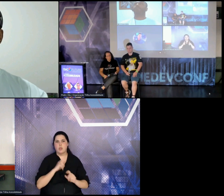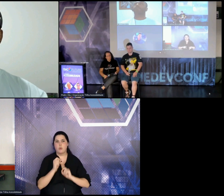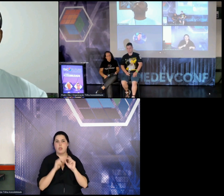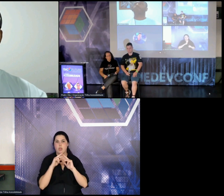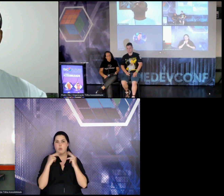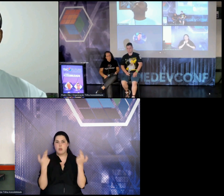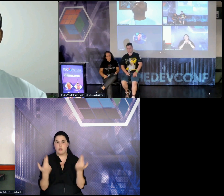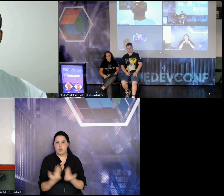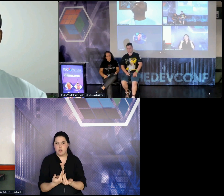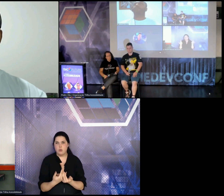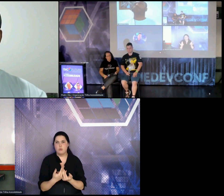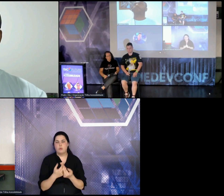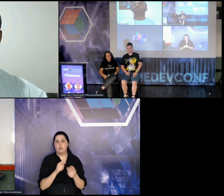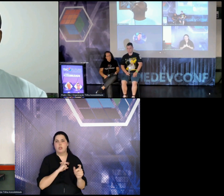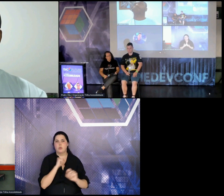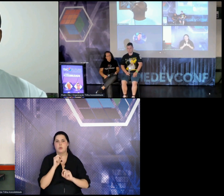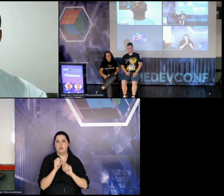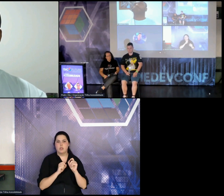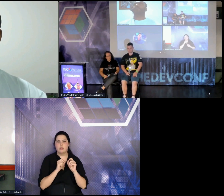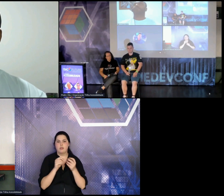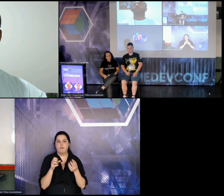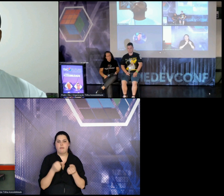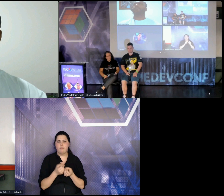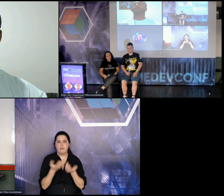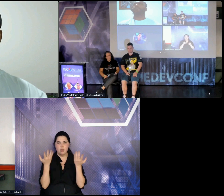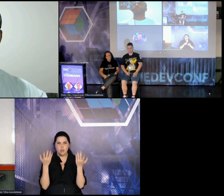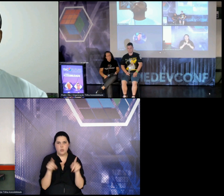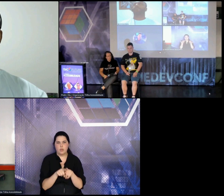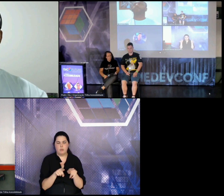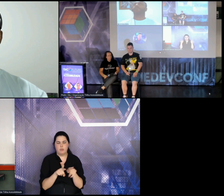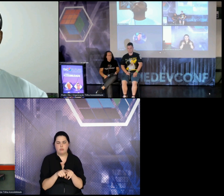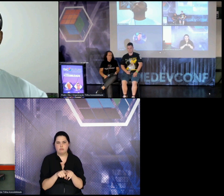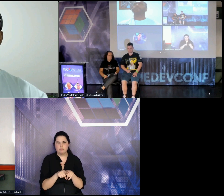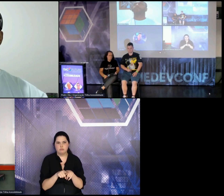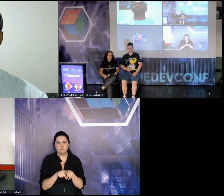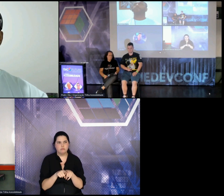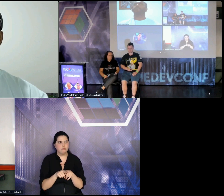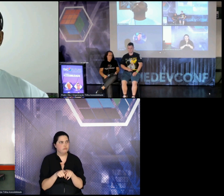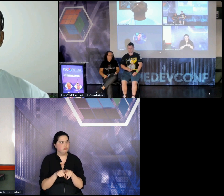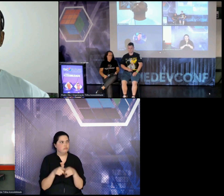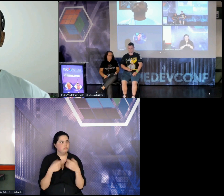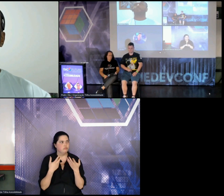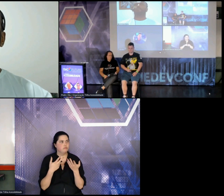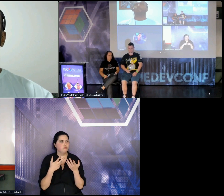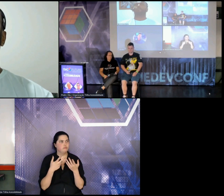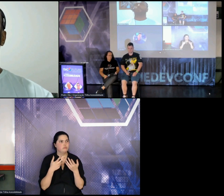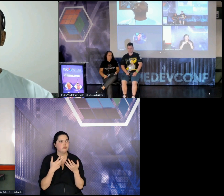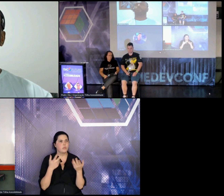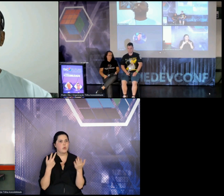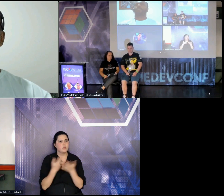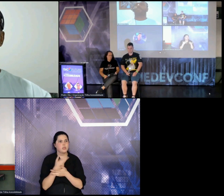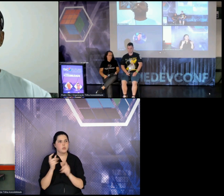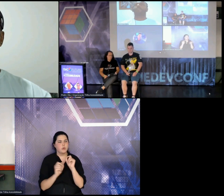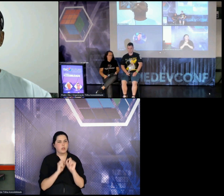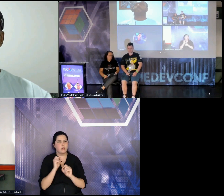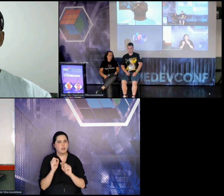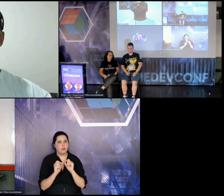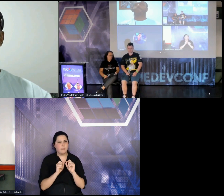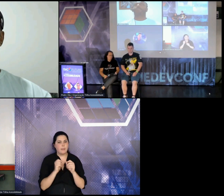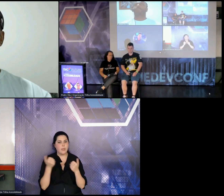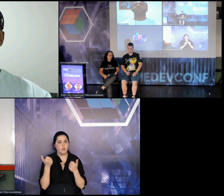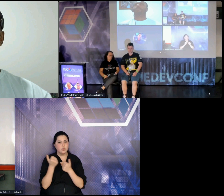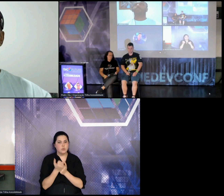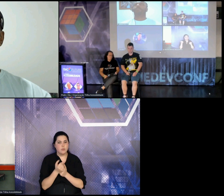reuniões, vão estar tendo as cerimônias, né? Até, enfim, passando pelo suporte